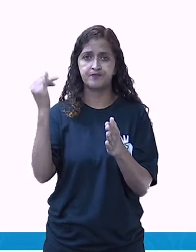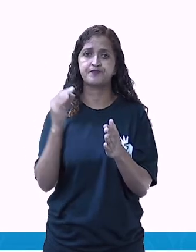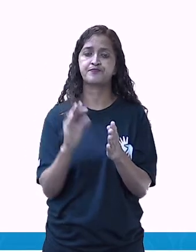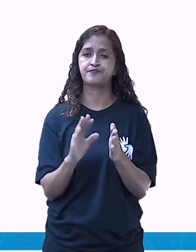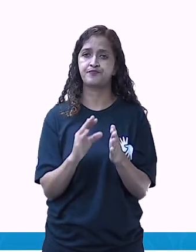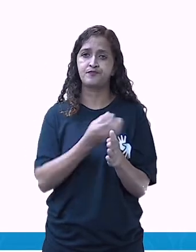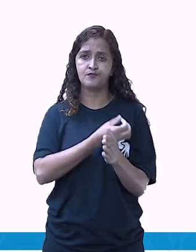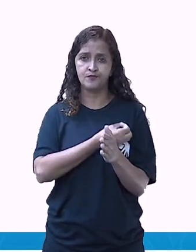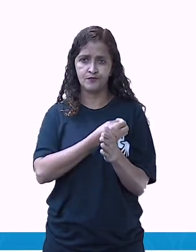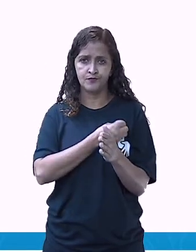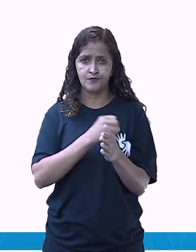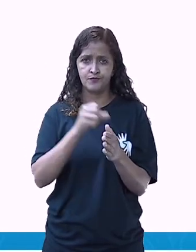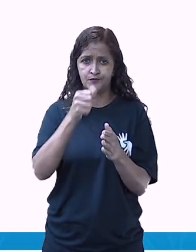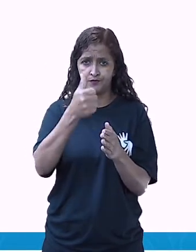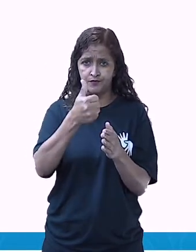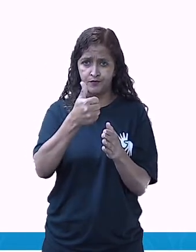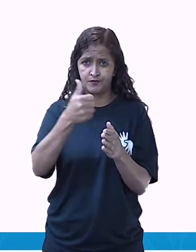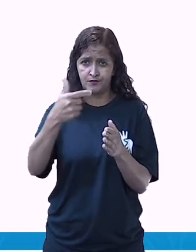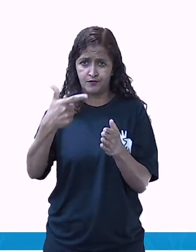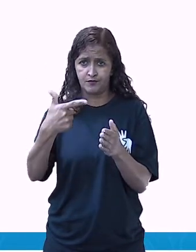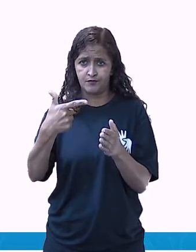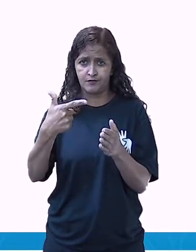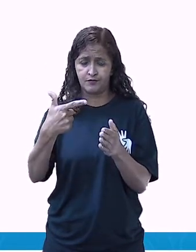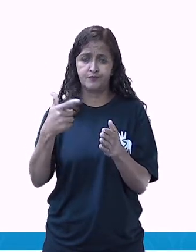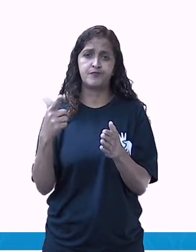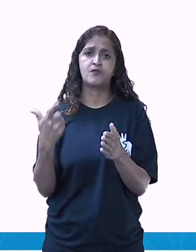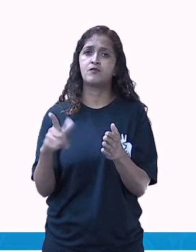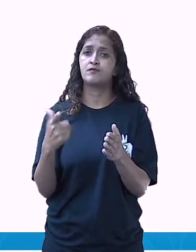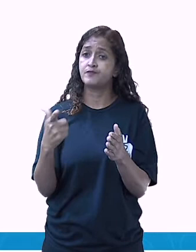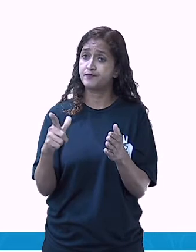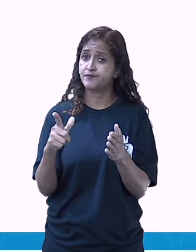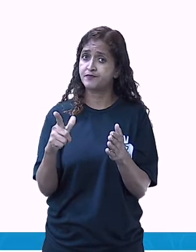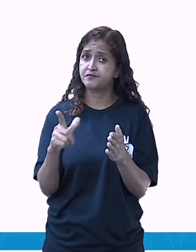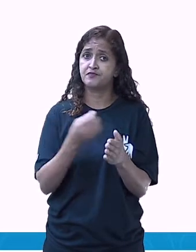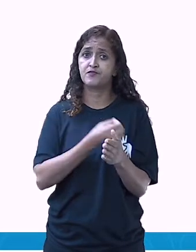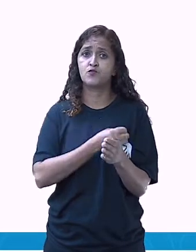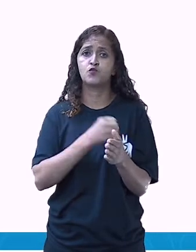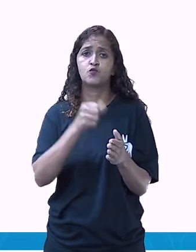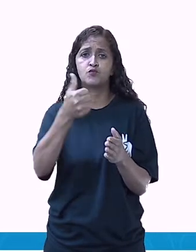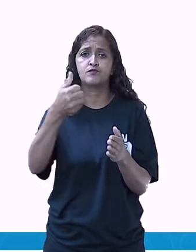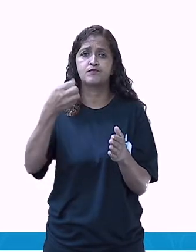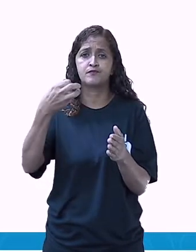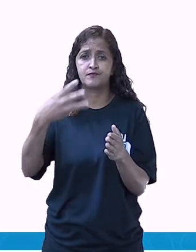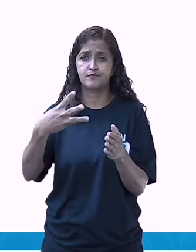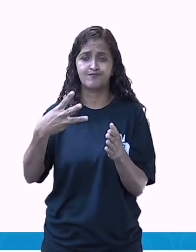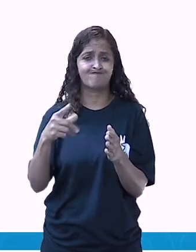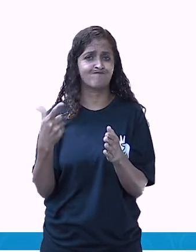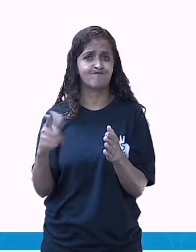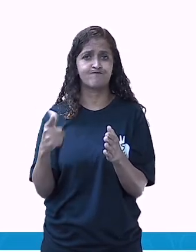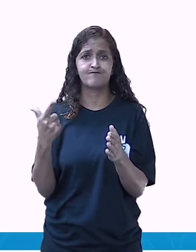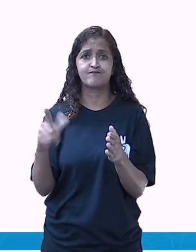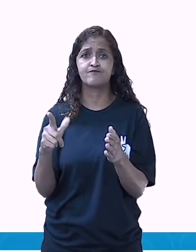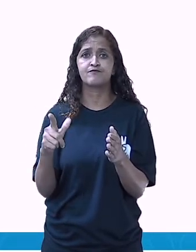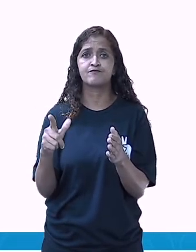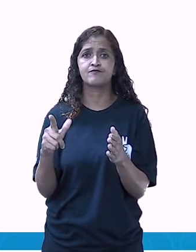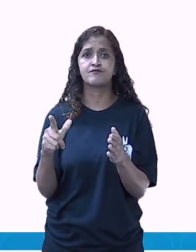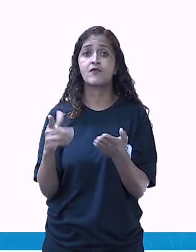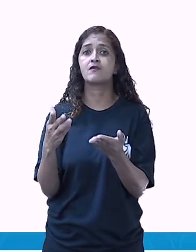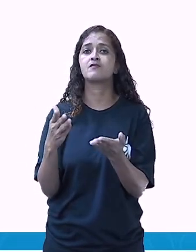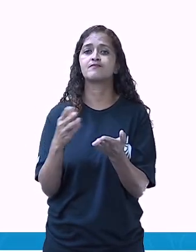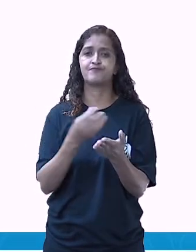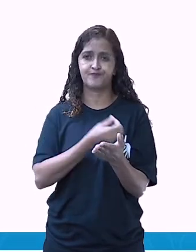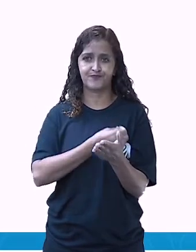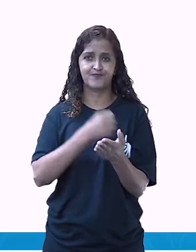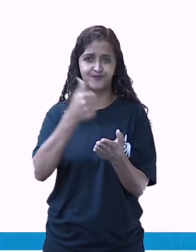é o próximo número? Não. Tem 13? Não, mas tem